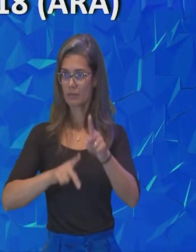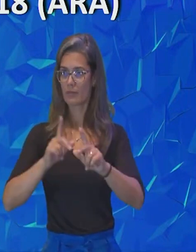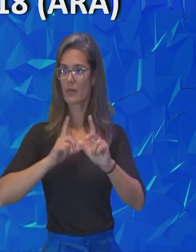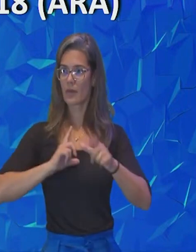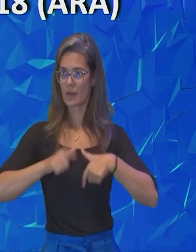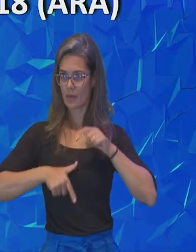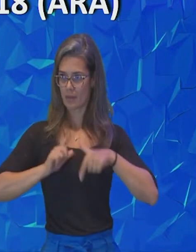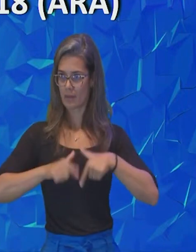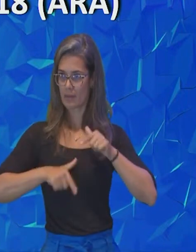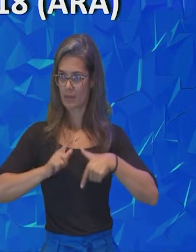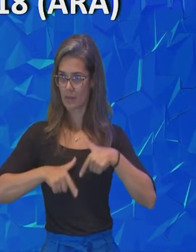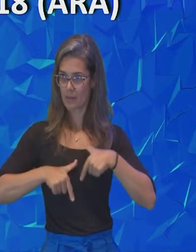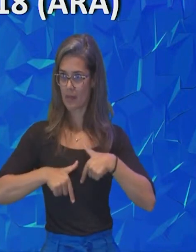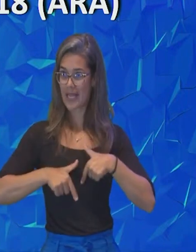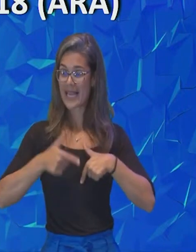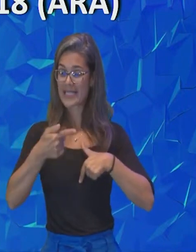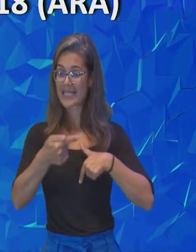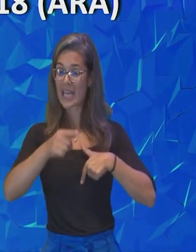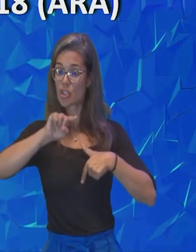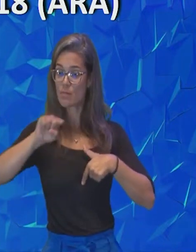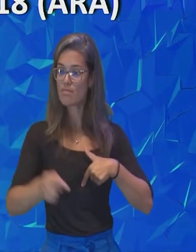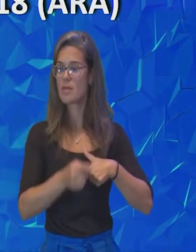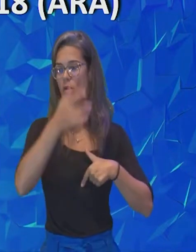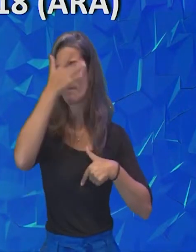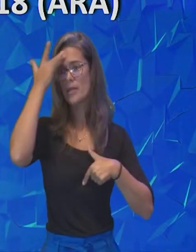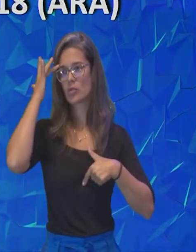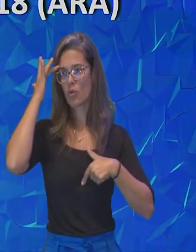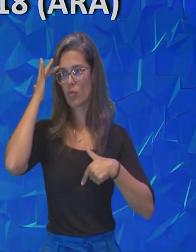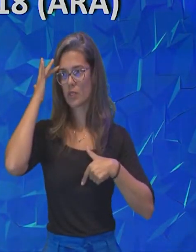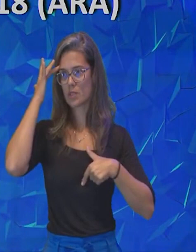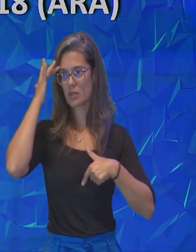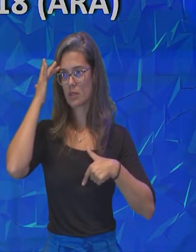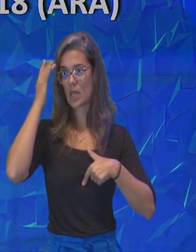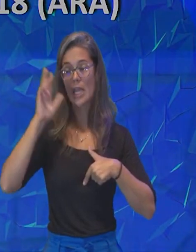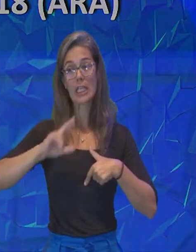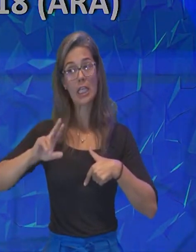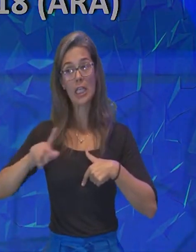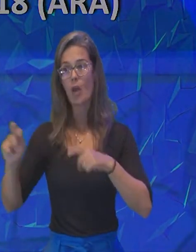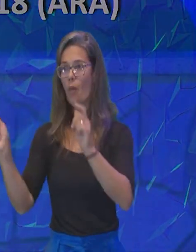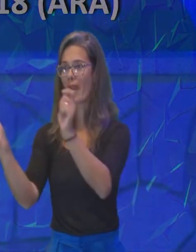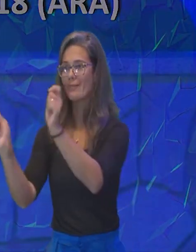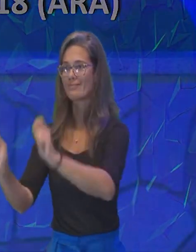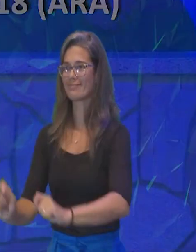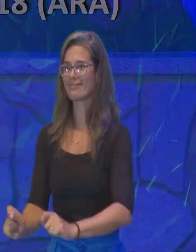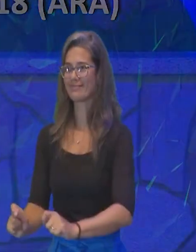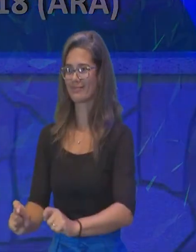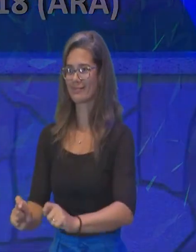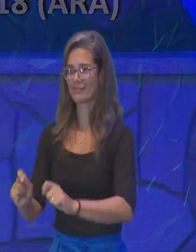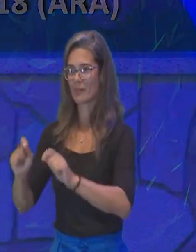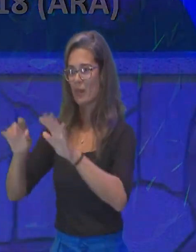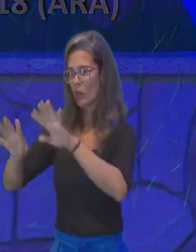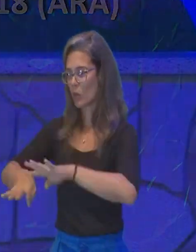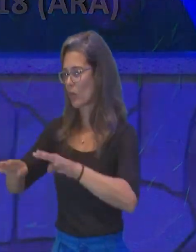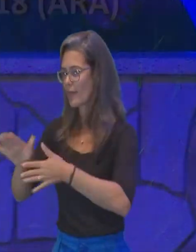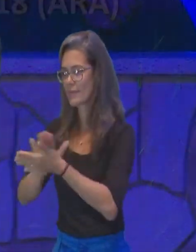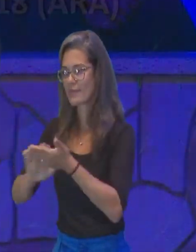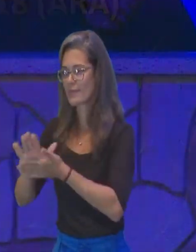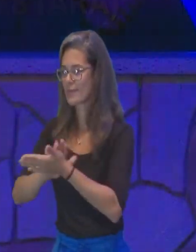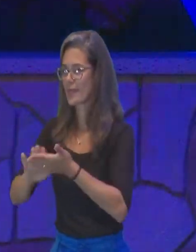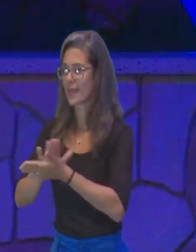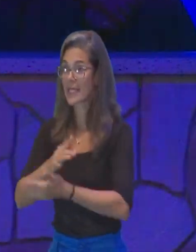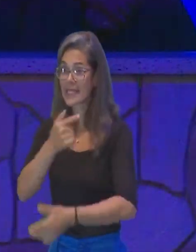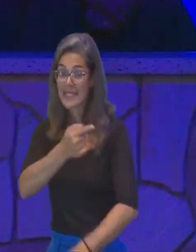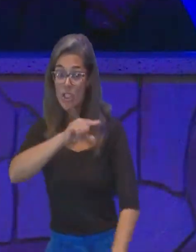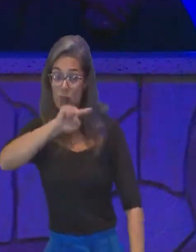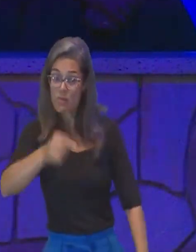o beijou. Deus disse para ele: meu filho, você não está só, tem muita gente com você. Meu